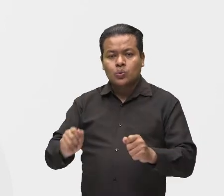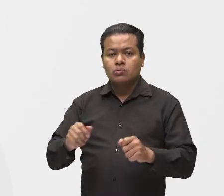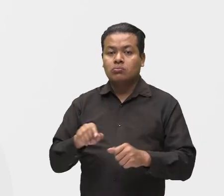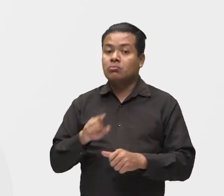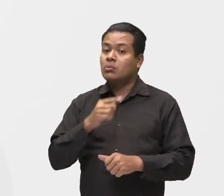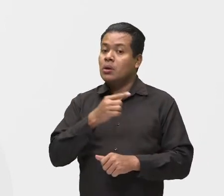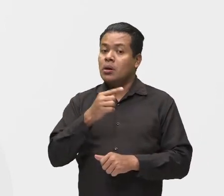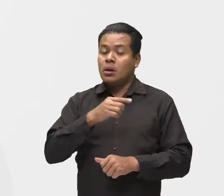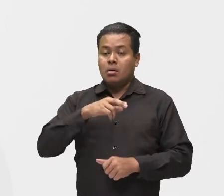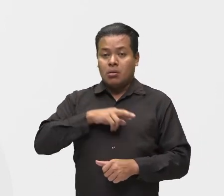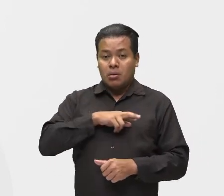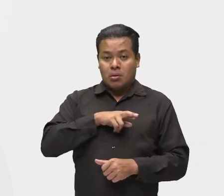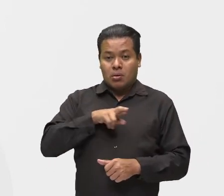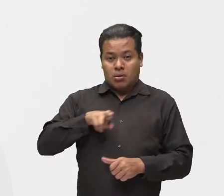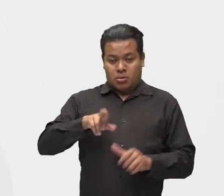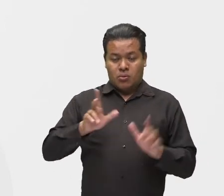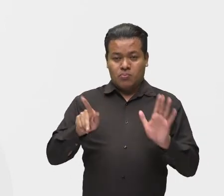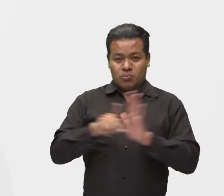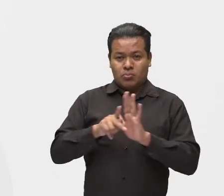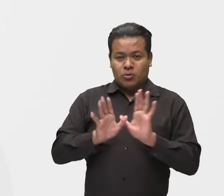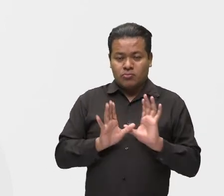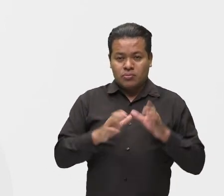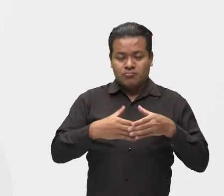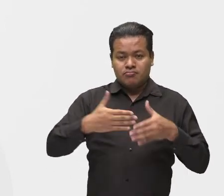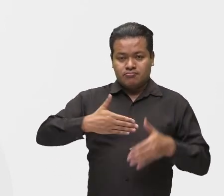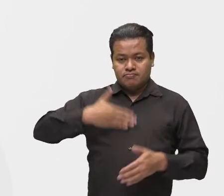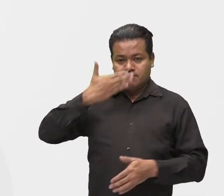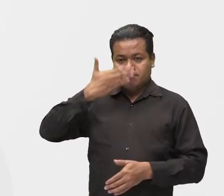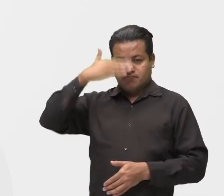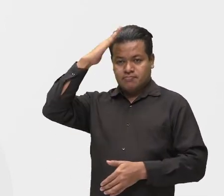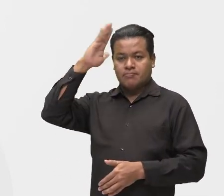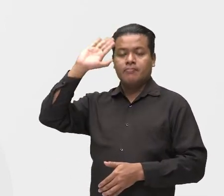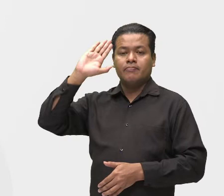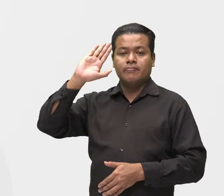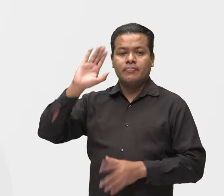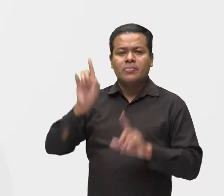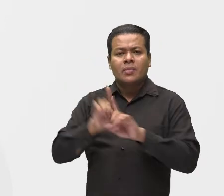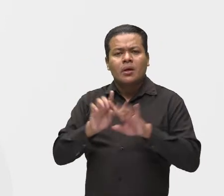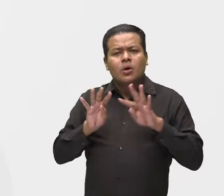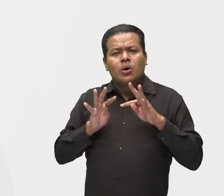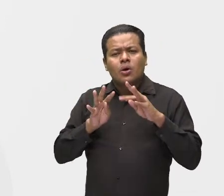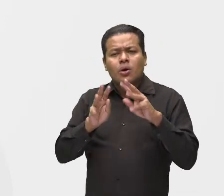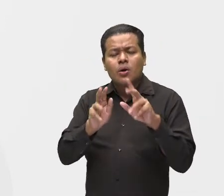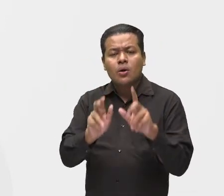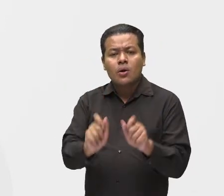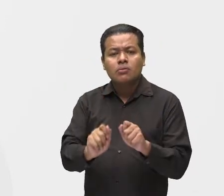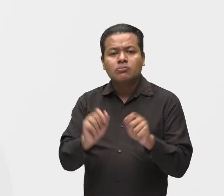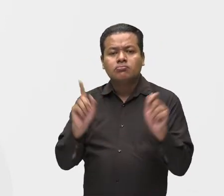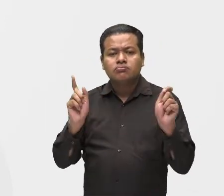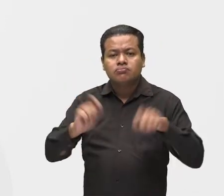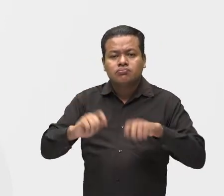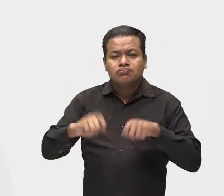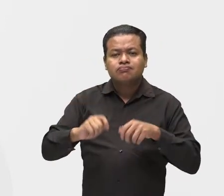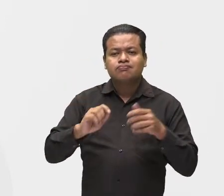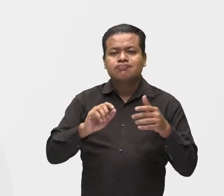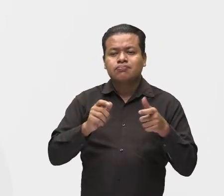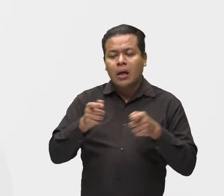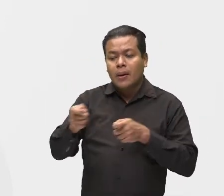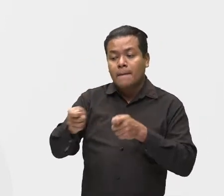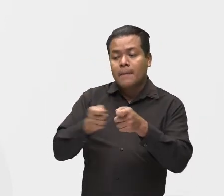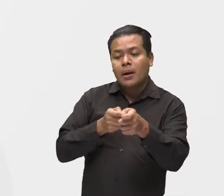controlada pelo Hamas, né? Que é a comunidade árabe também, né? E foi se construindo todo um controle